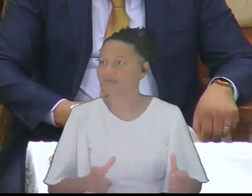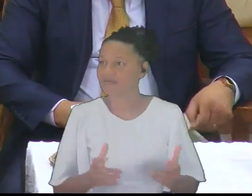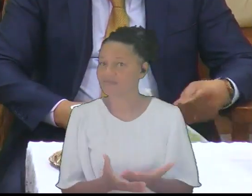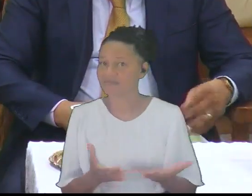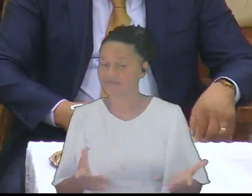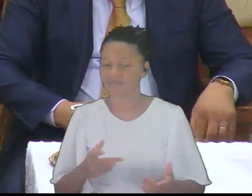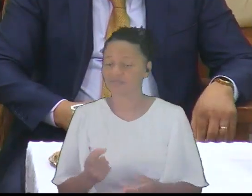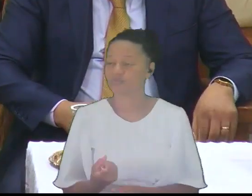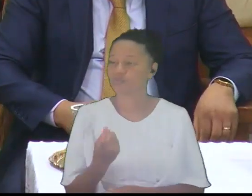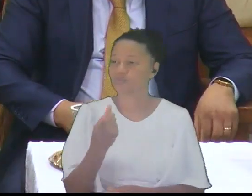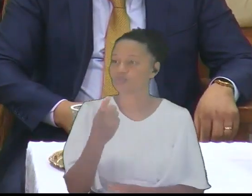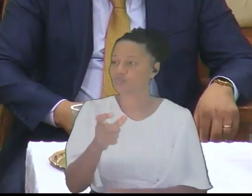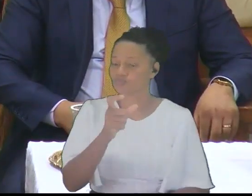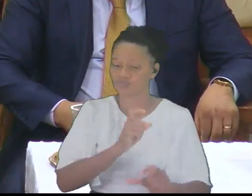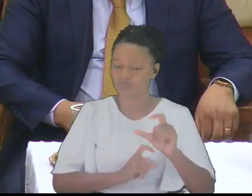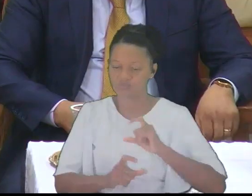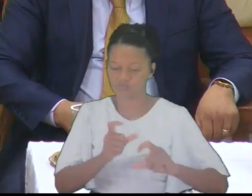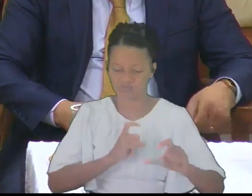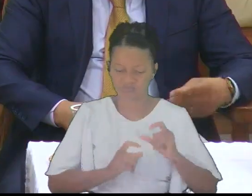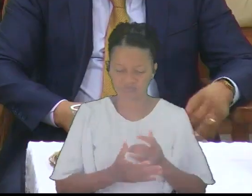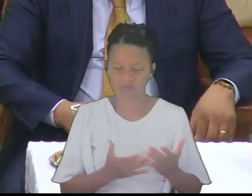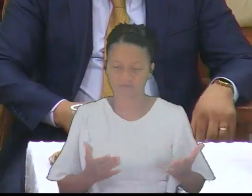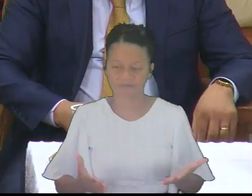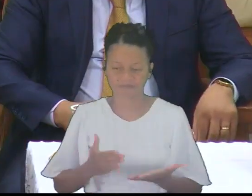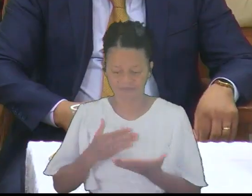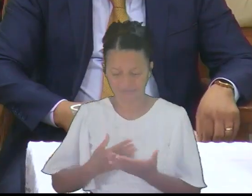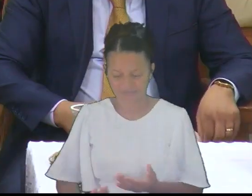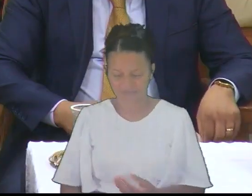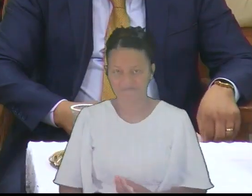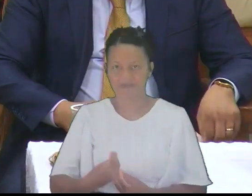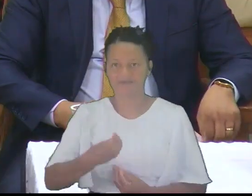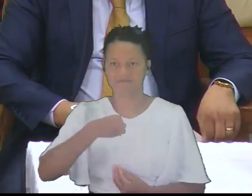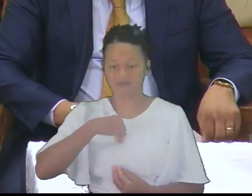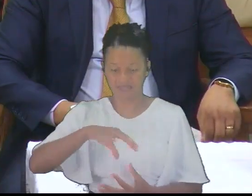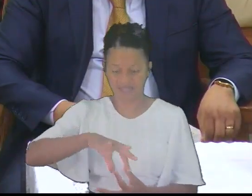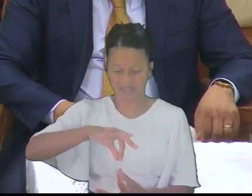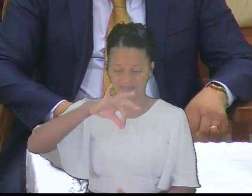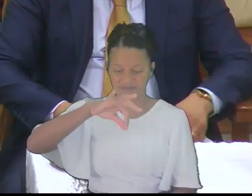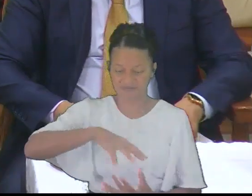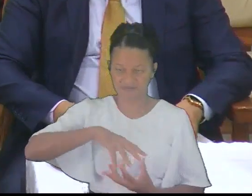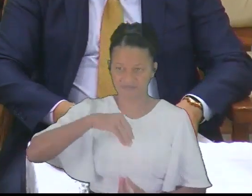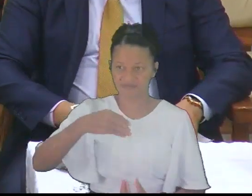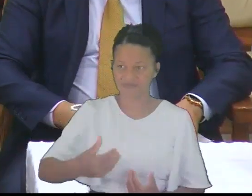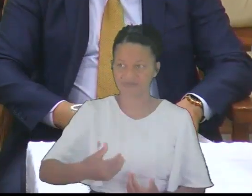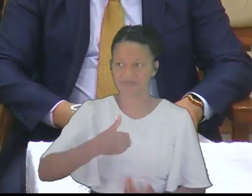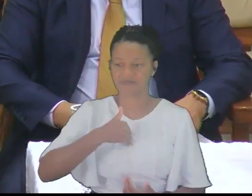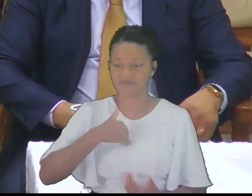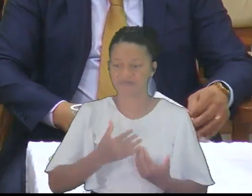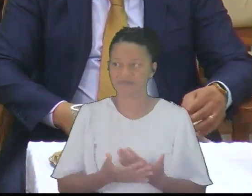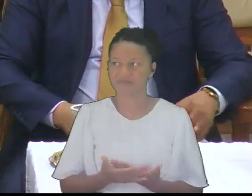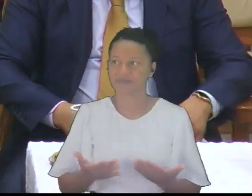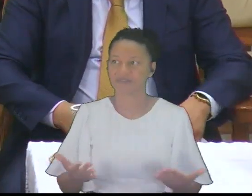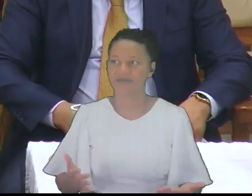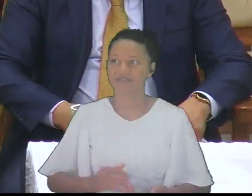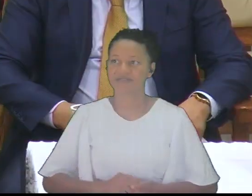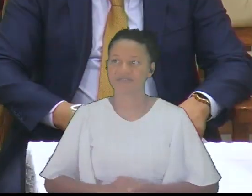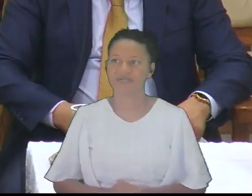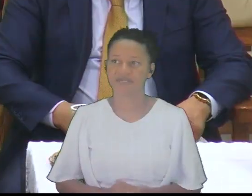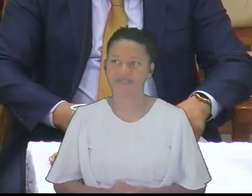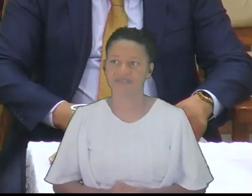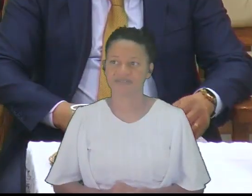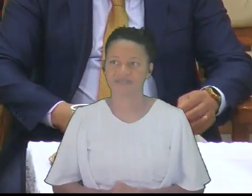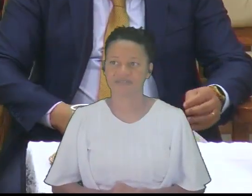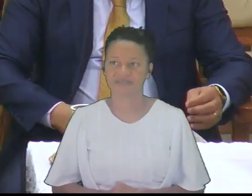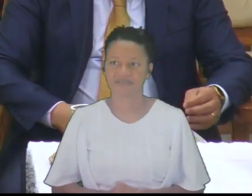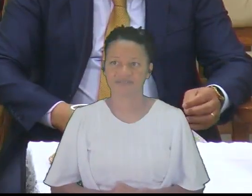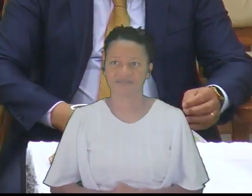água que vai na divisão da alma e do espírito. Se você quer sua alma purificada, você tem